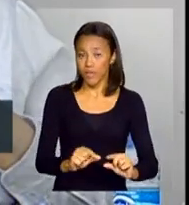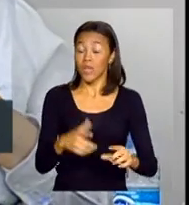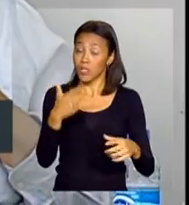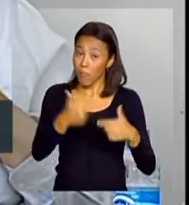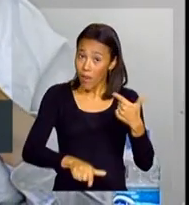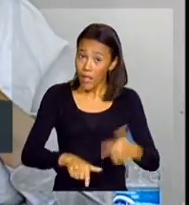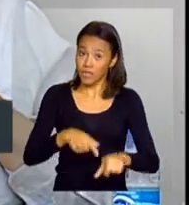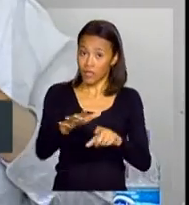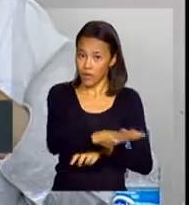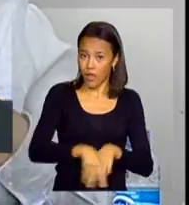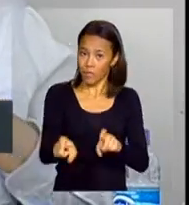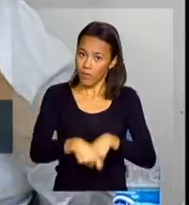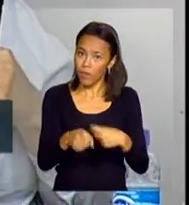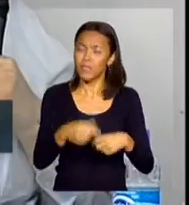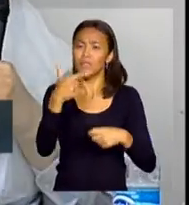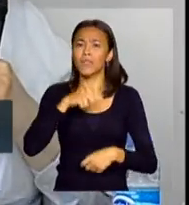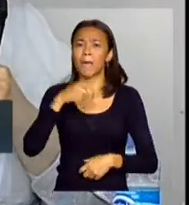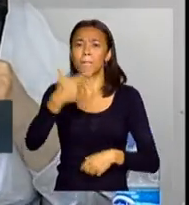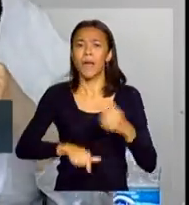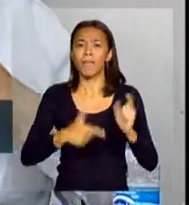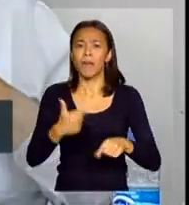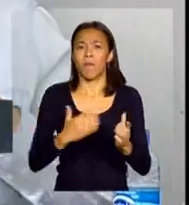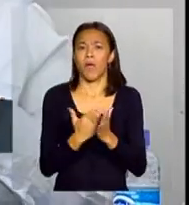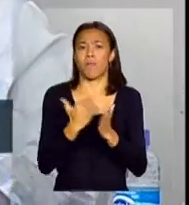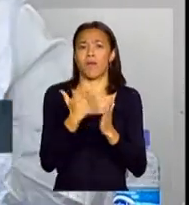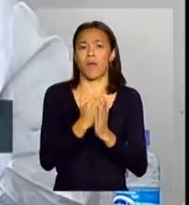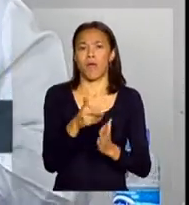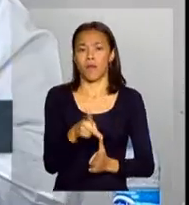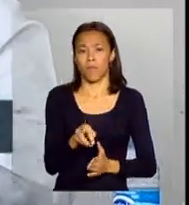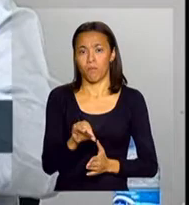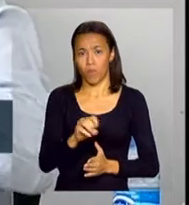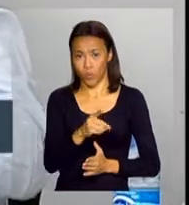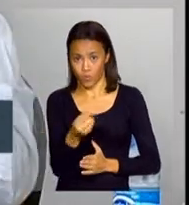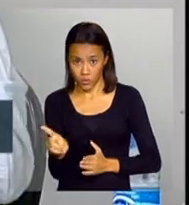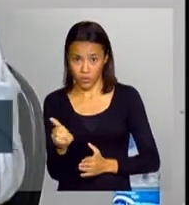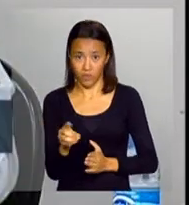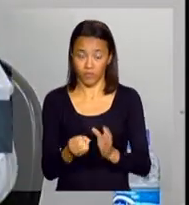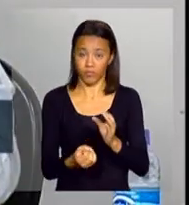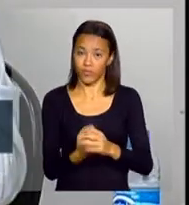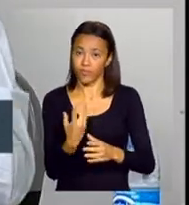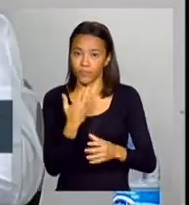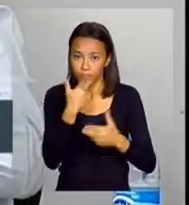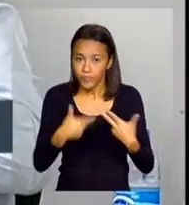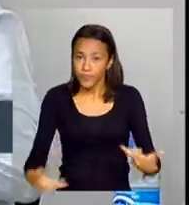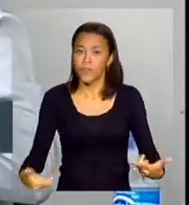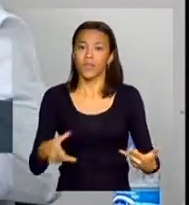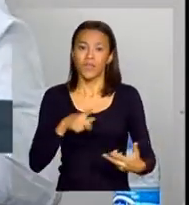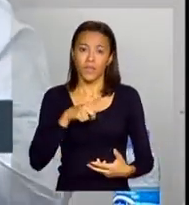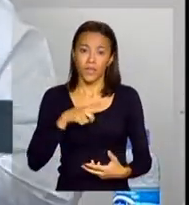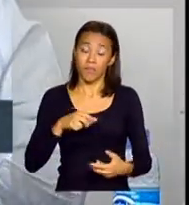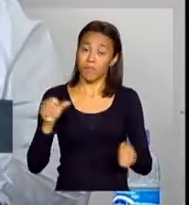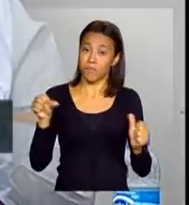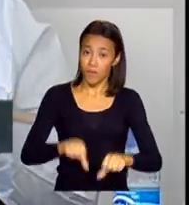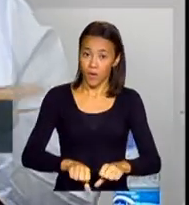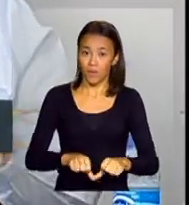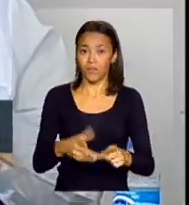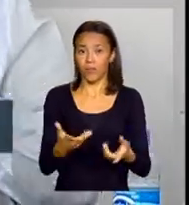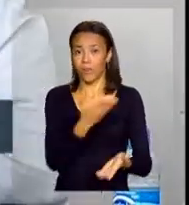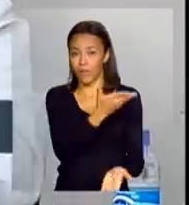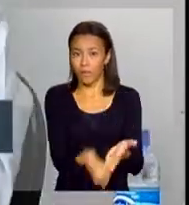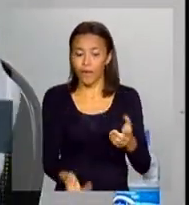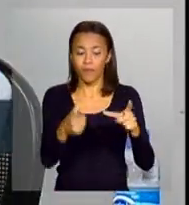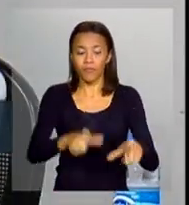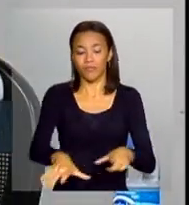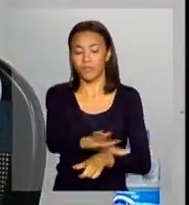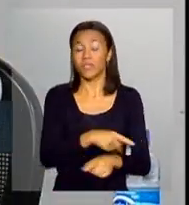por área, com taxa de retorno efetivo, do que operar numa situação de ilegalidade que leva ao pior dos mundos, além da perda ambiental,